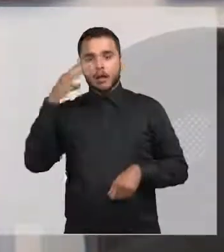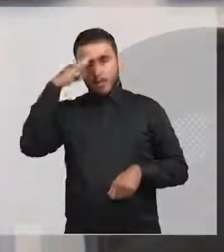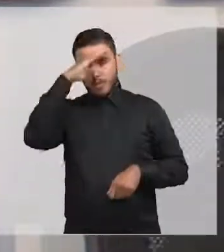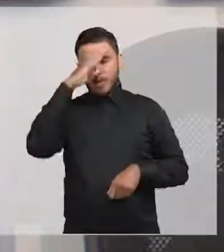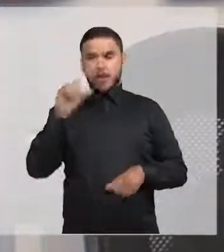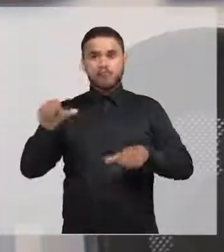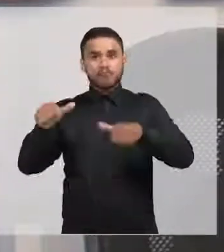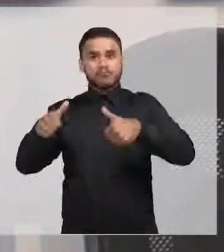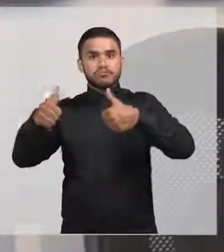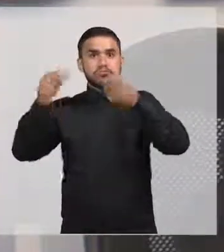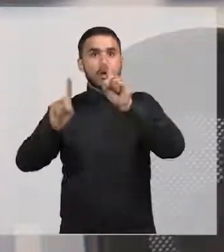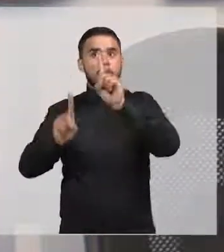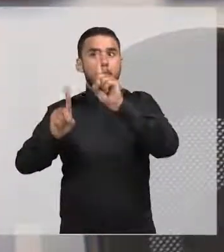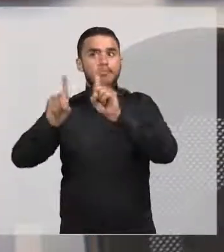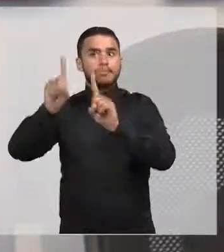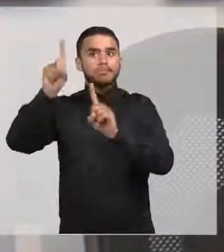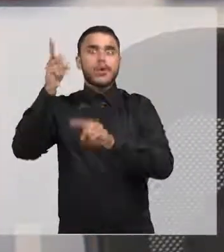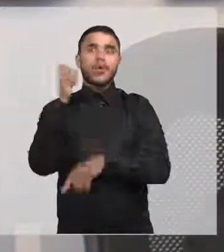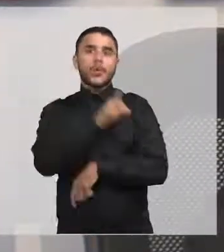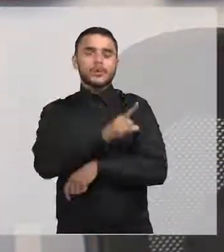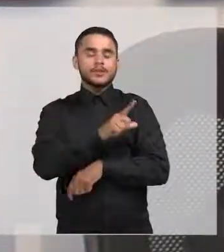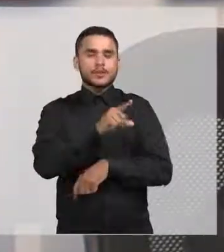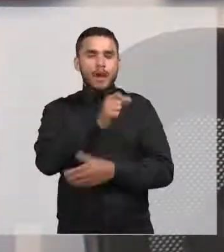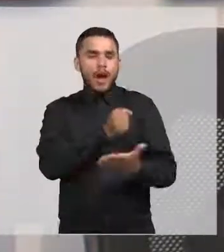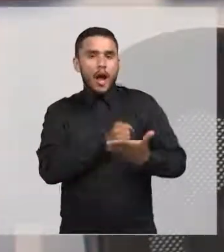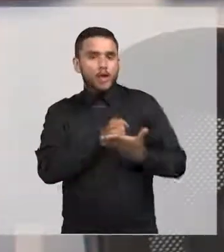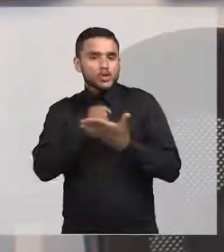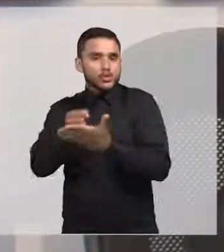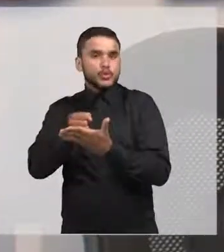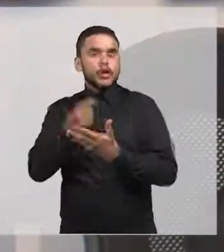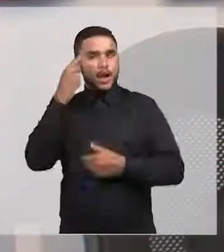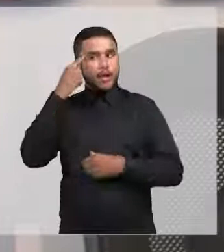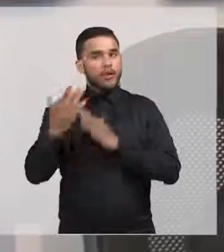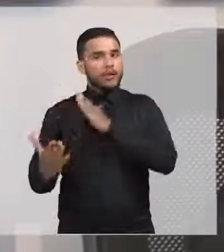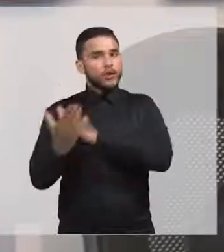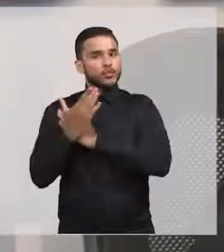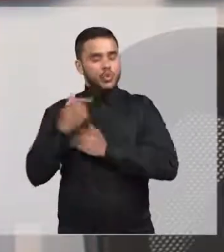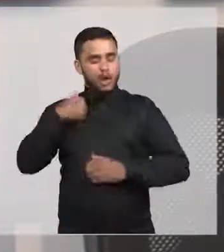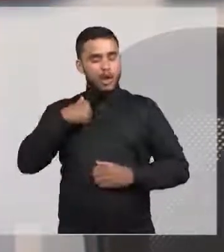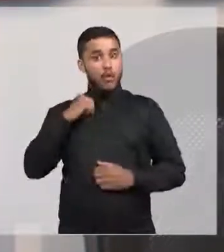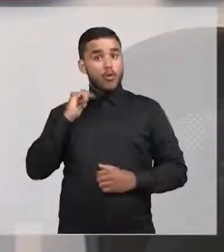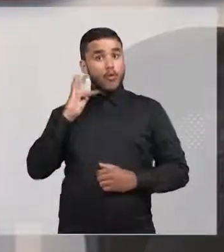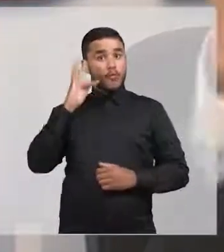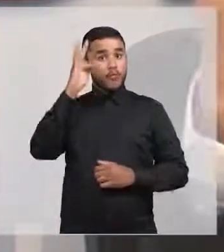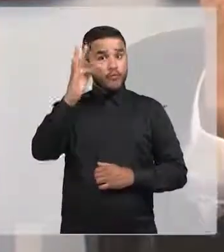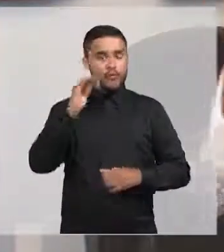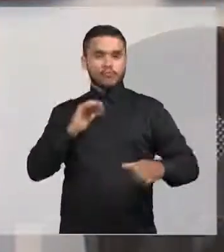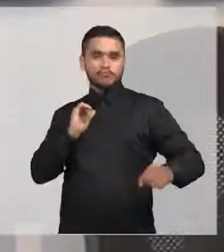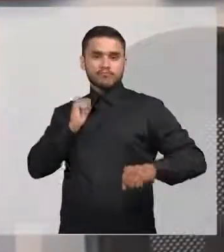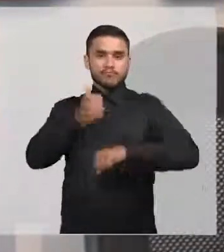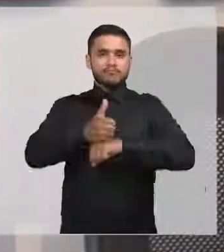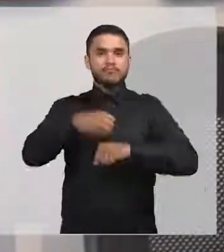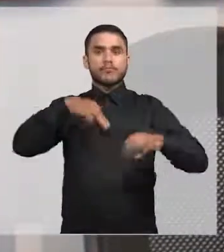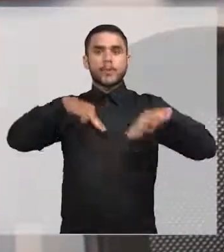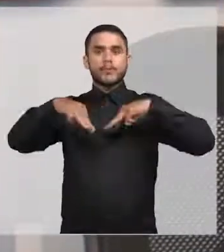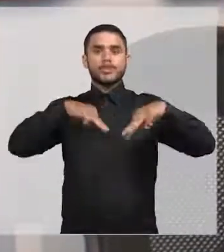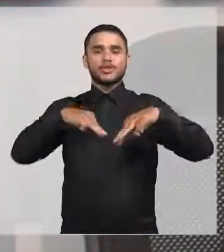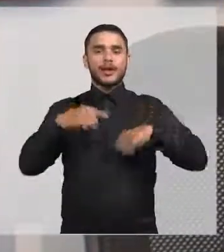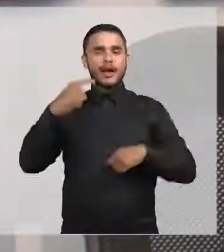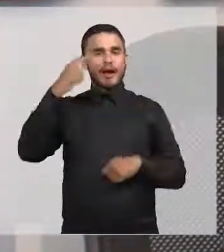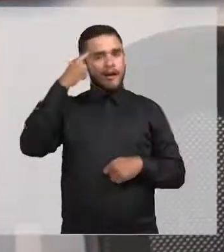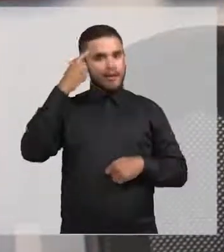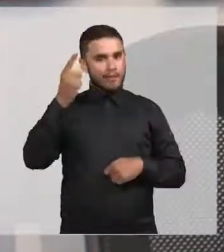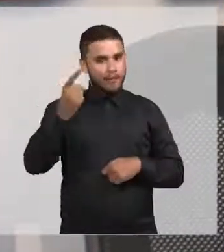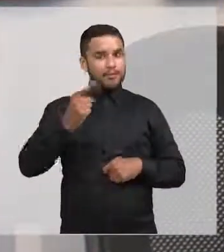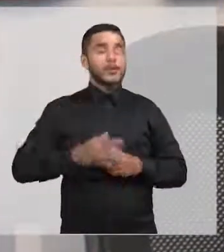só local. Isso é fantástico. Isso demonstra que, indiferente da Itália,